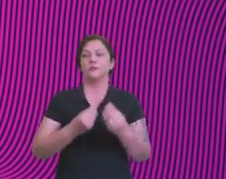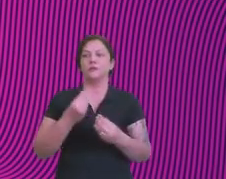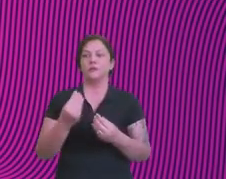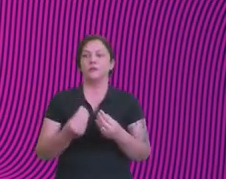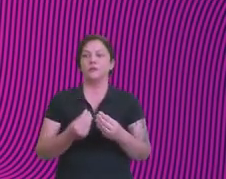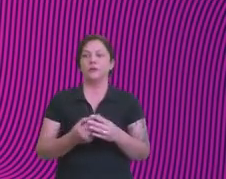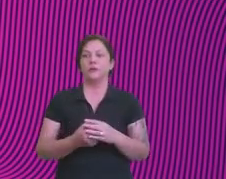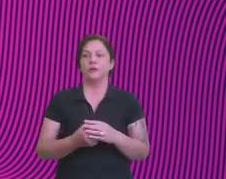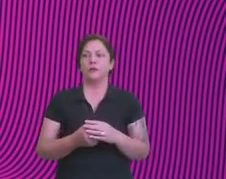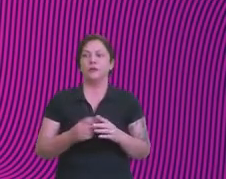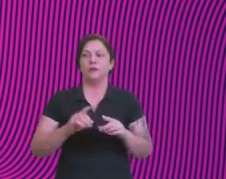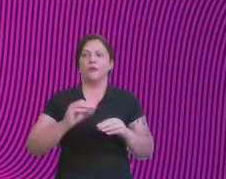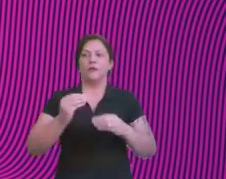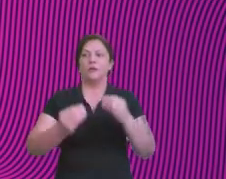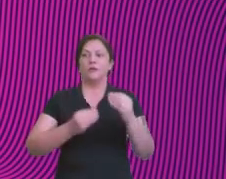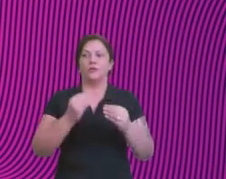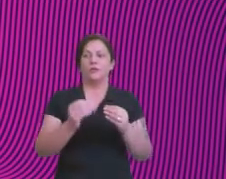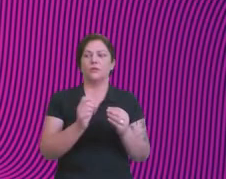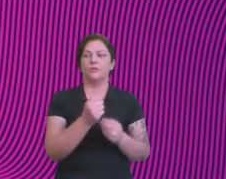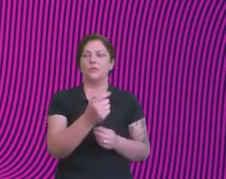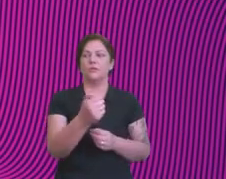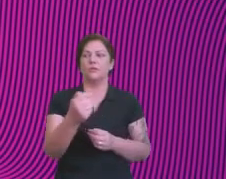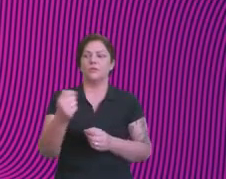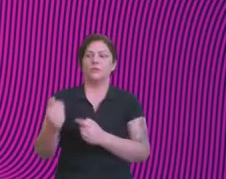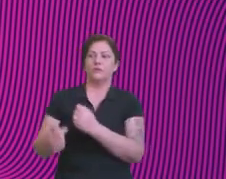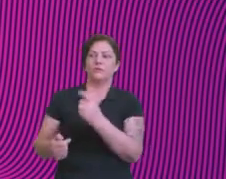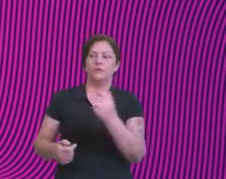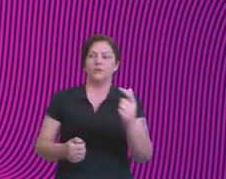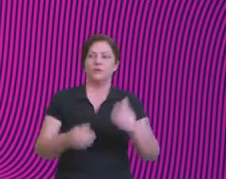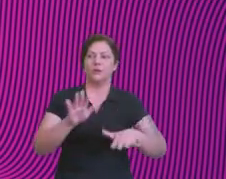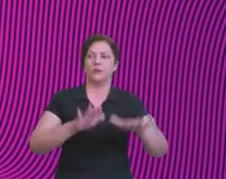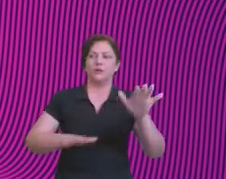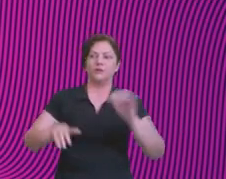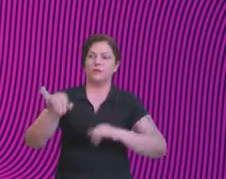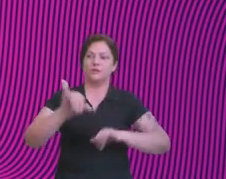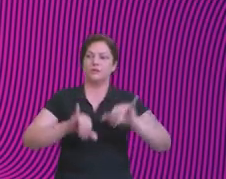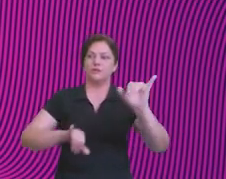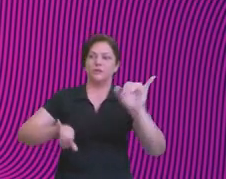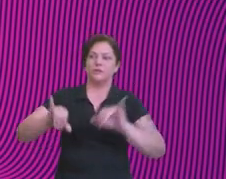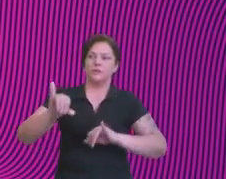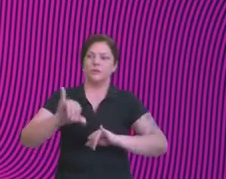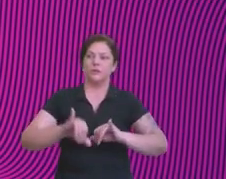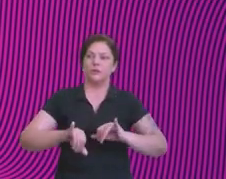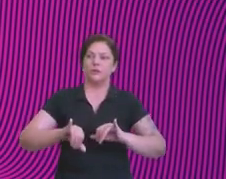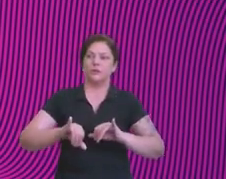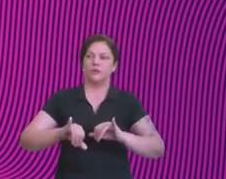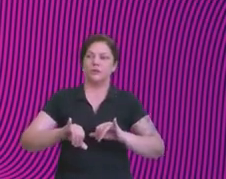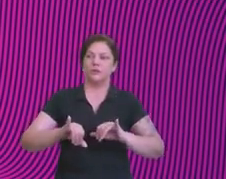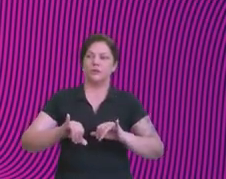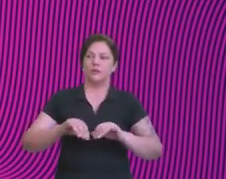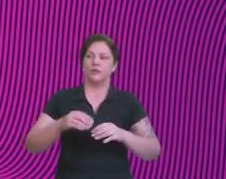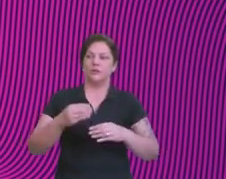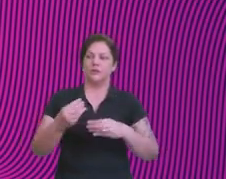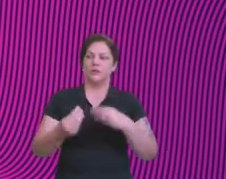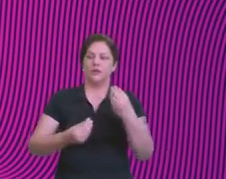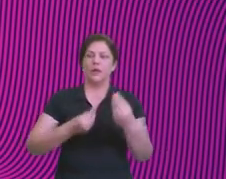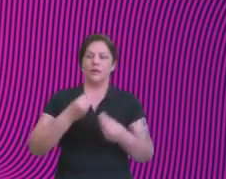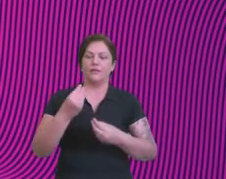injeção dessas micropartículas que carregam o elemento químico ítrio que vai causar o efeito terapêutico.